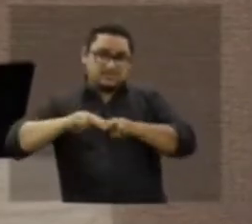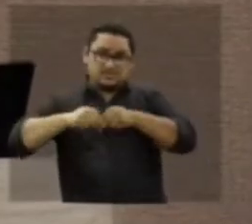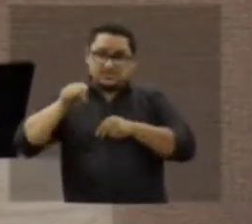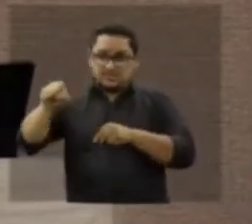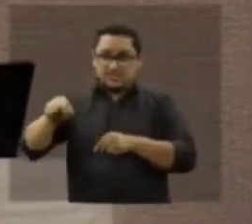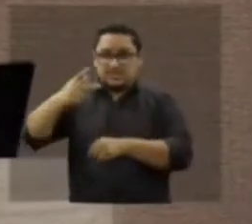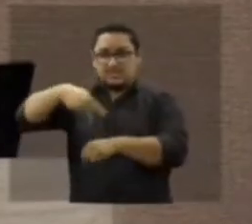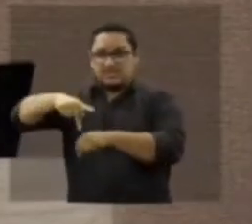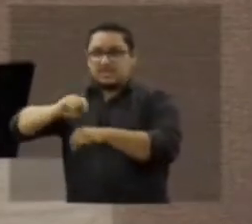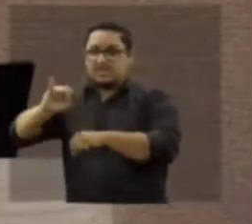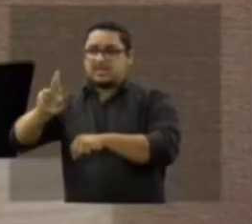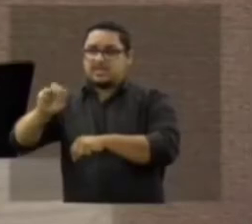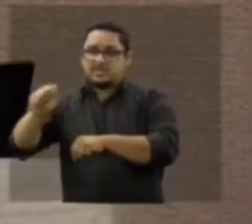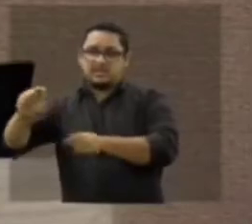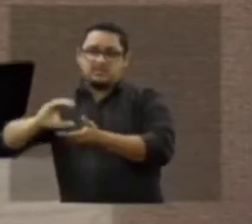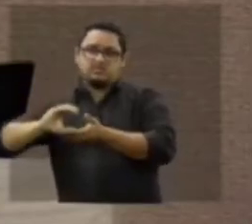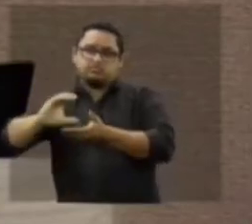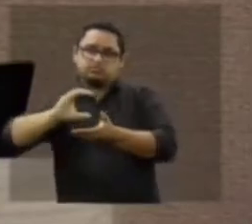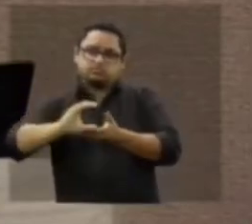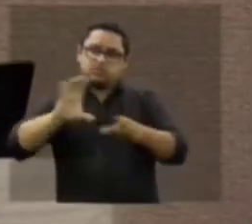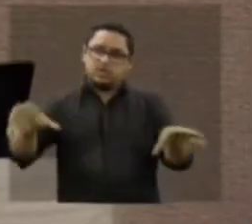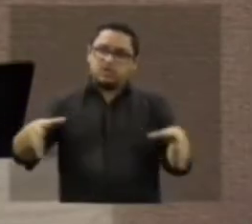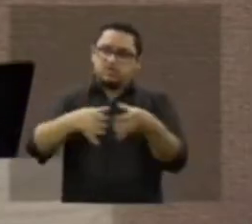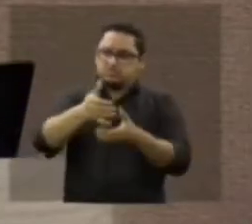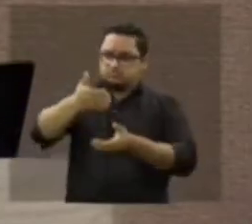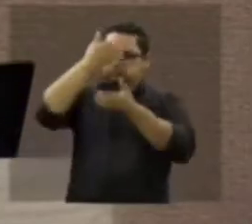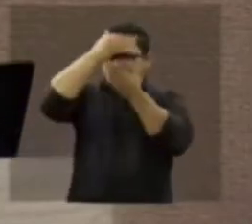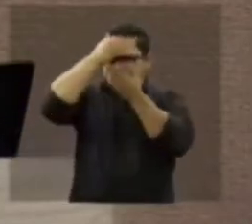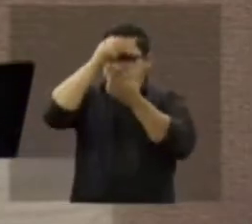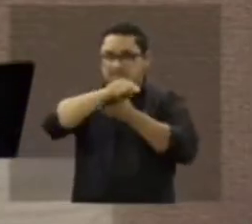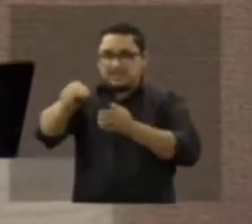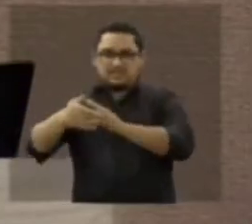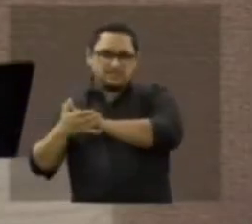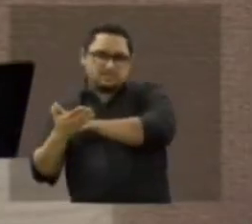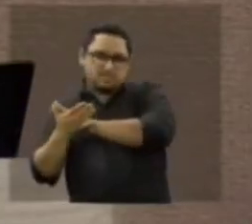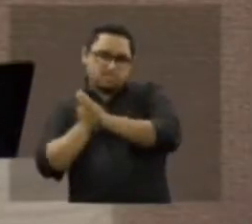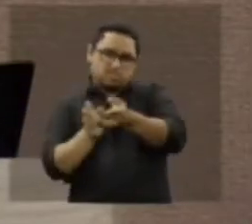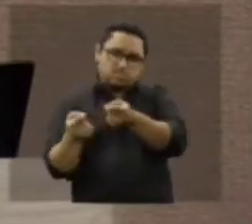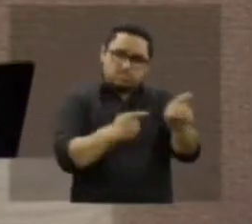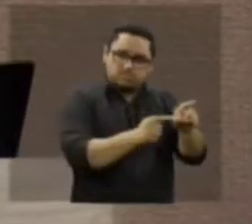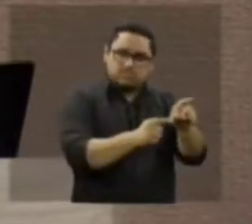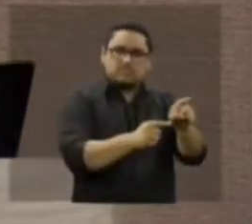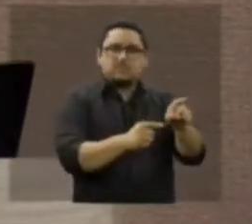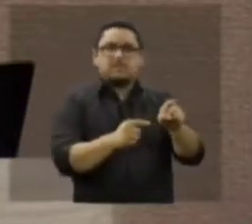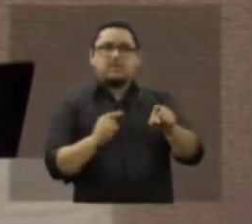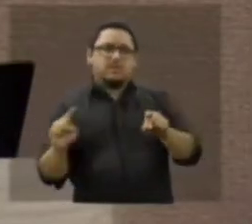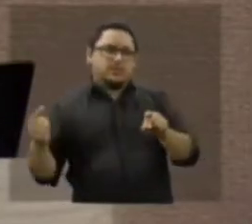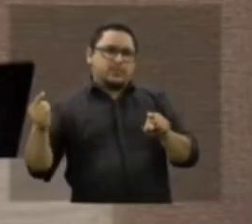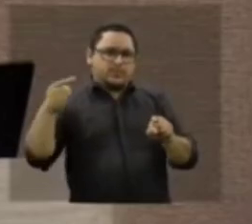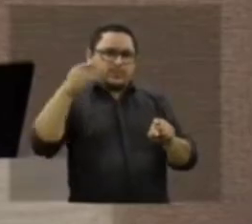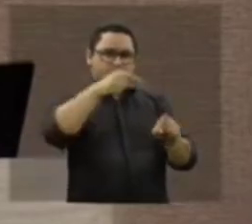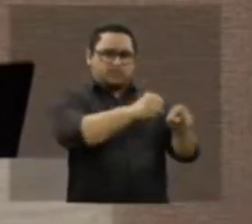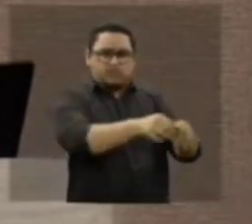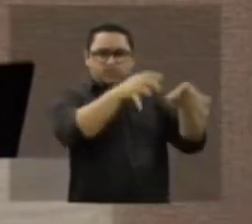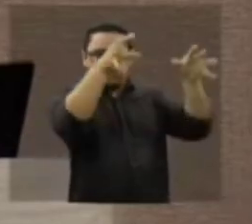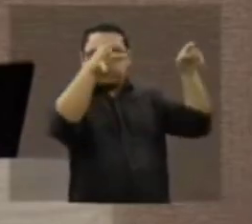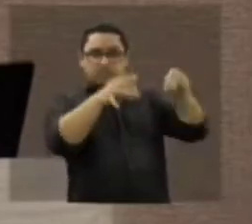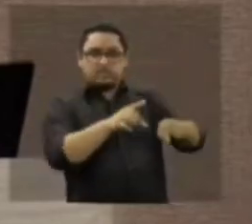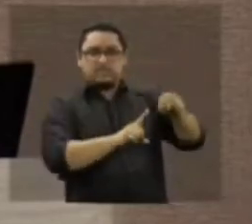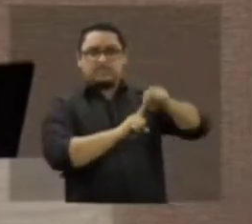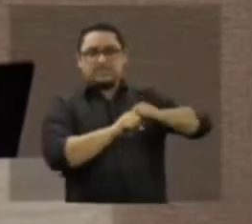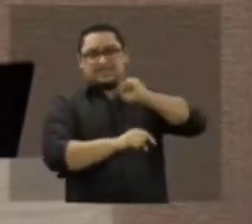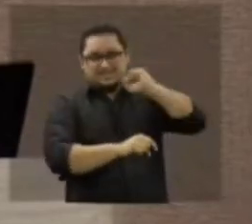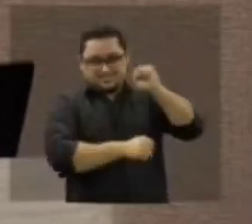financiador desses grupos os terroristas que agora envolve-se em ataques diretos com mísseis como os ocorridos em abril